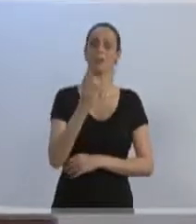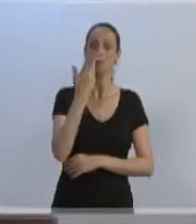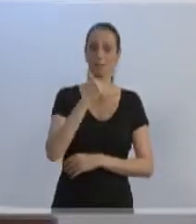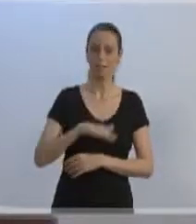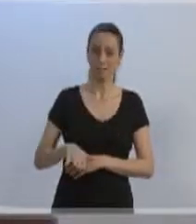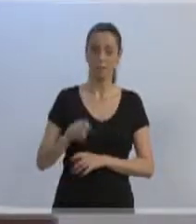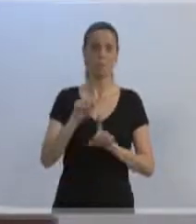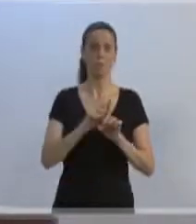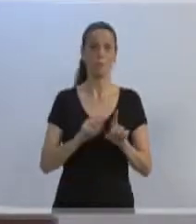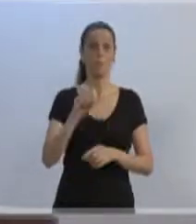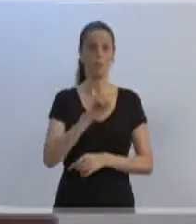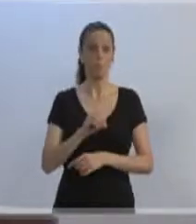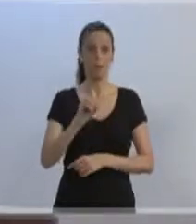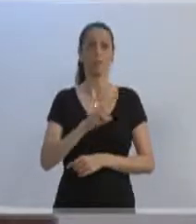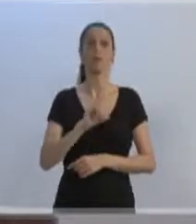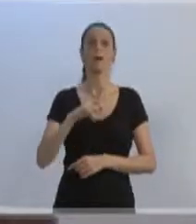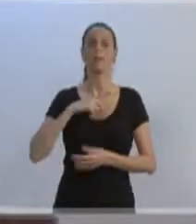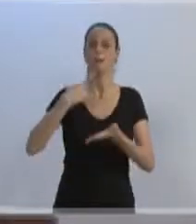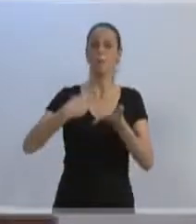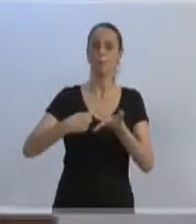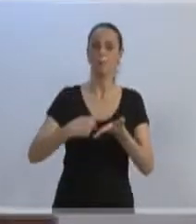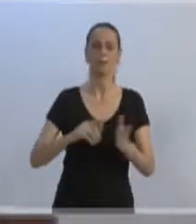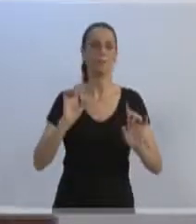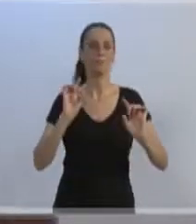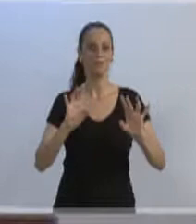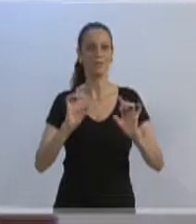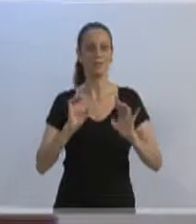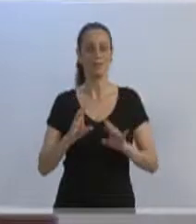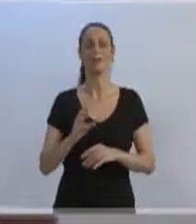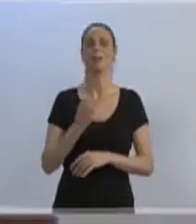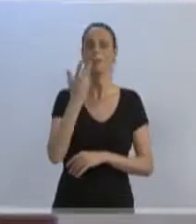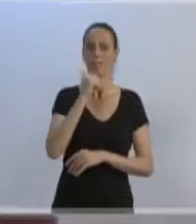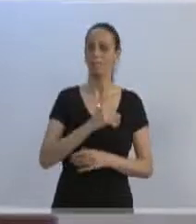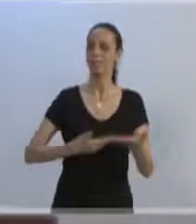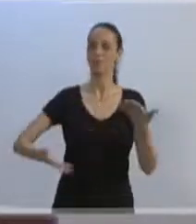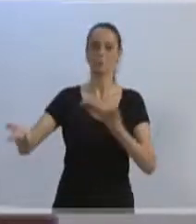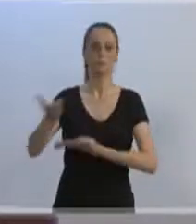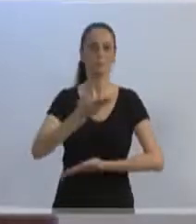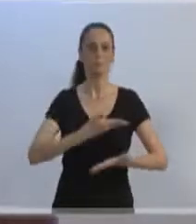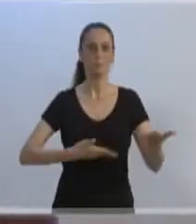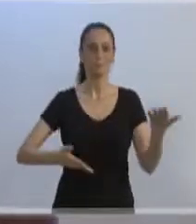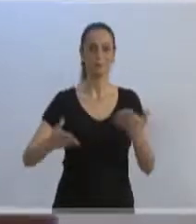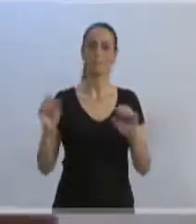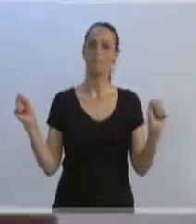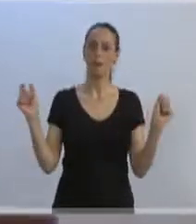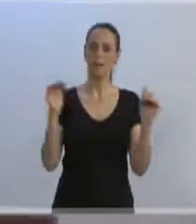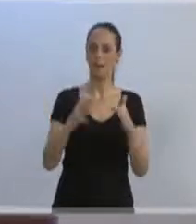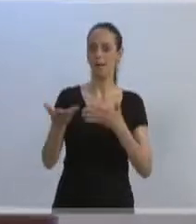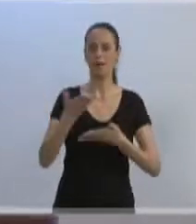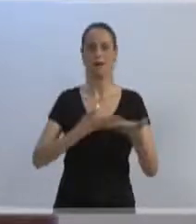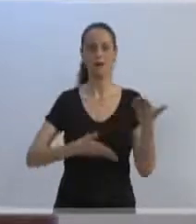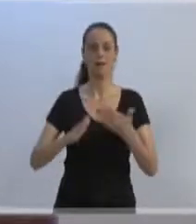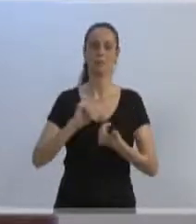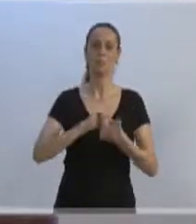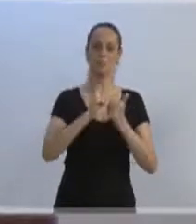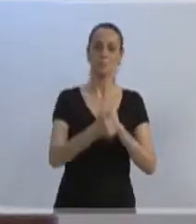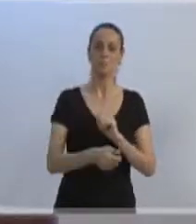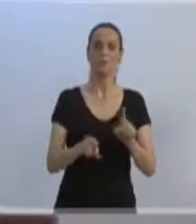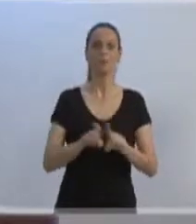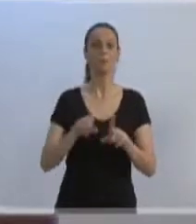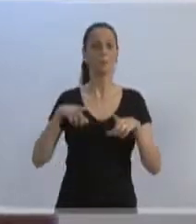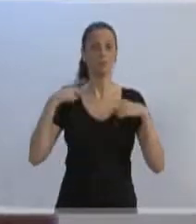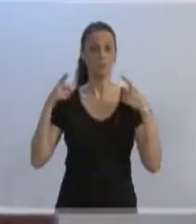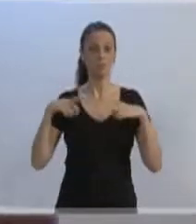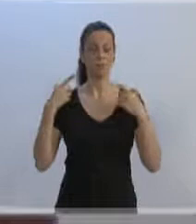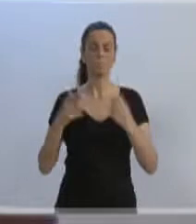youtube vai ter uma confraternização entre várias crianças do nosso bairro integração do esporte e lazer